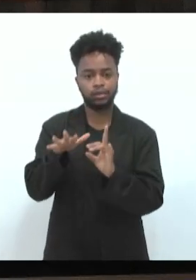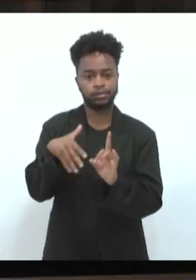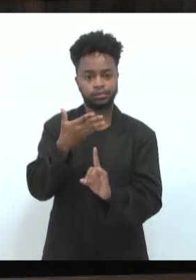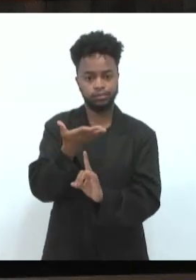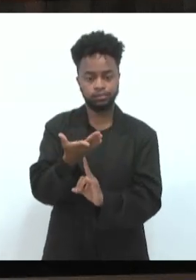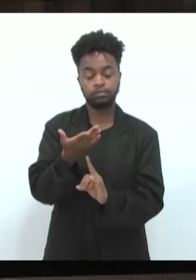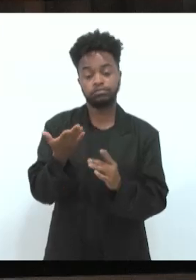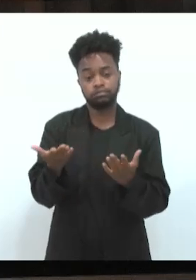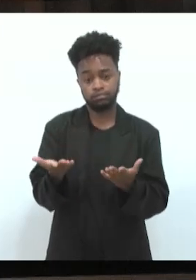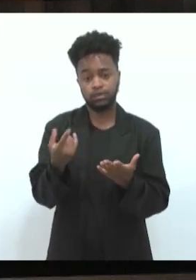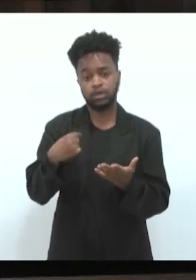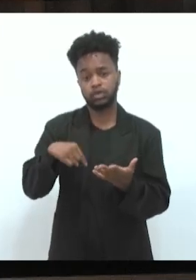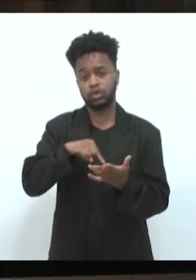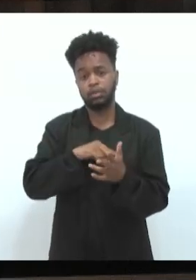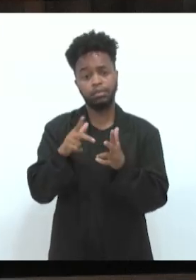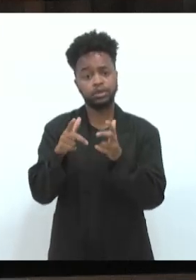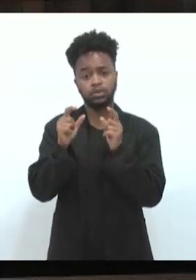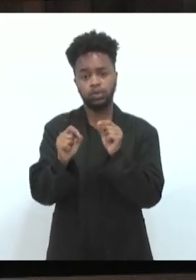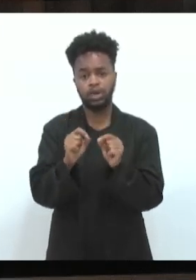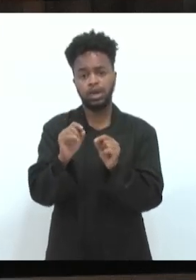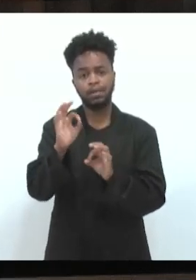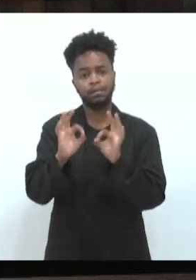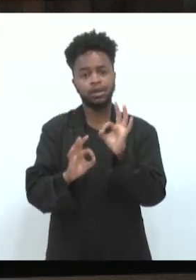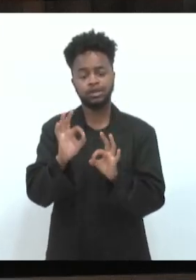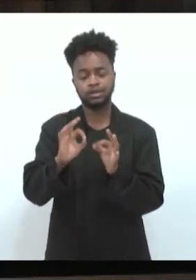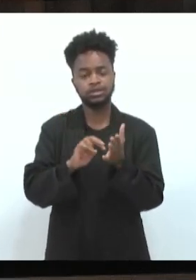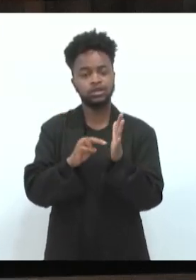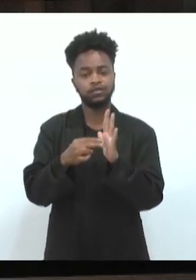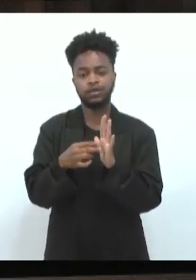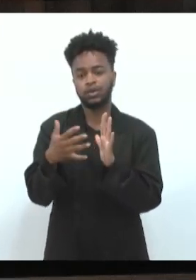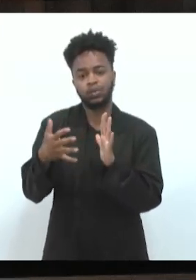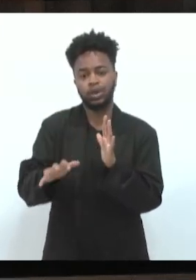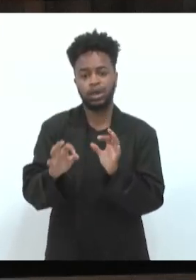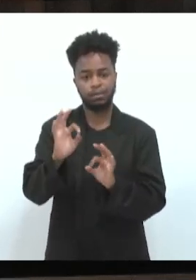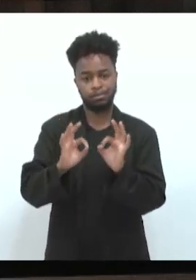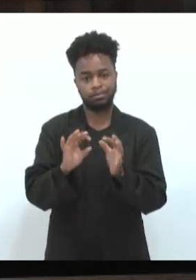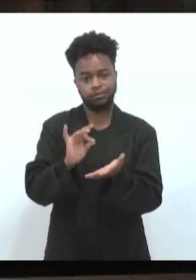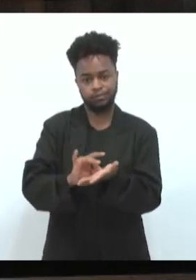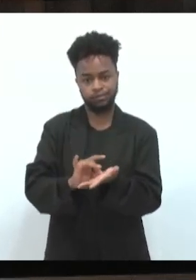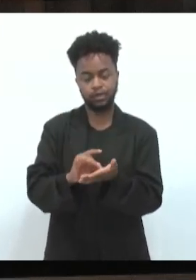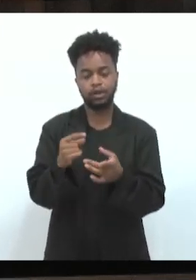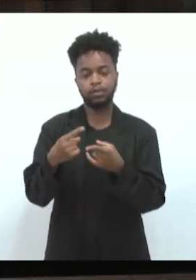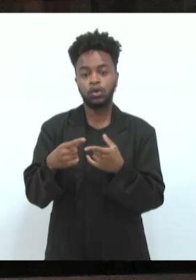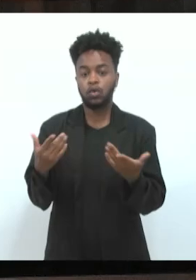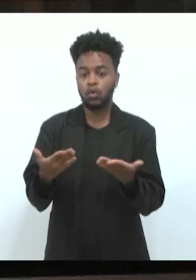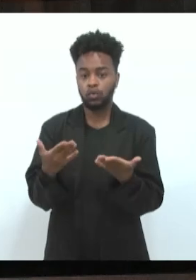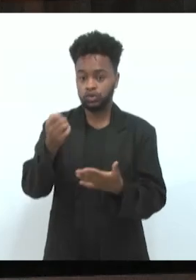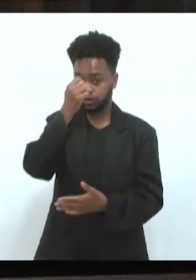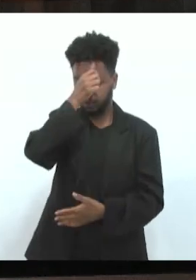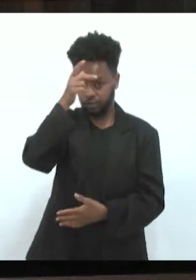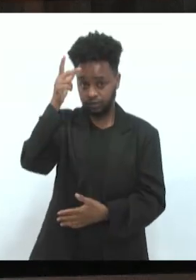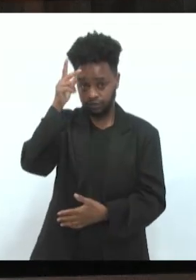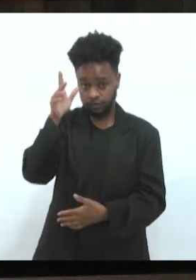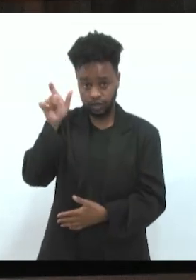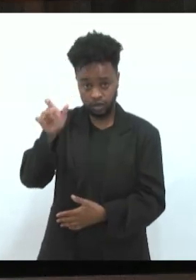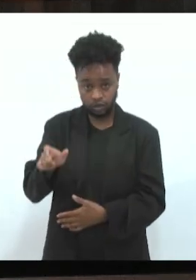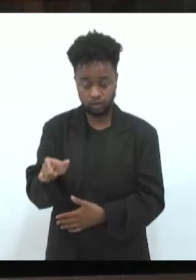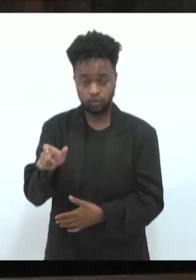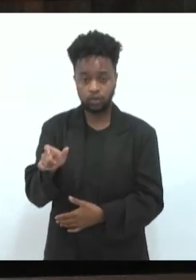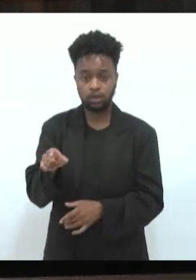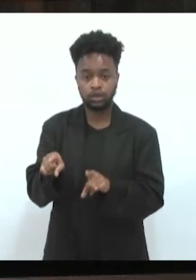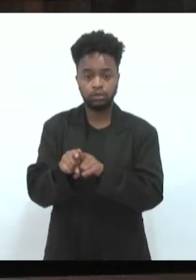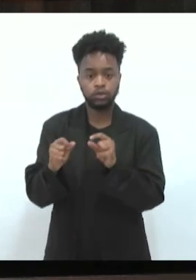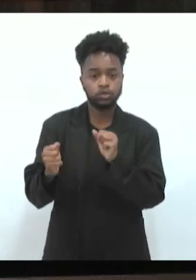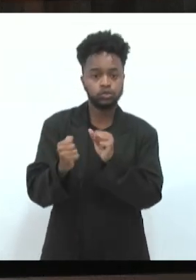nós estamos enxergando que o planejamento é não ter planejamento. Hoje, o atual prefeito Ingo Rames, junto da